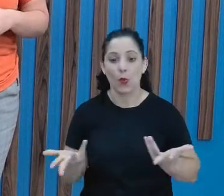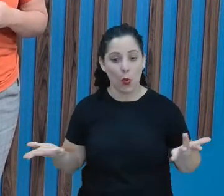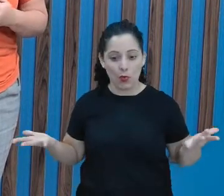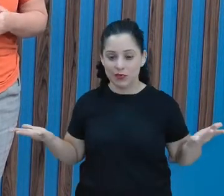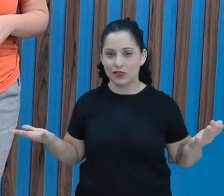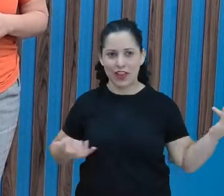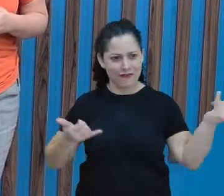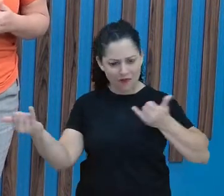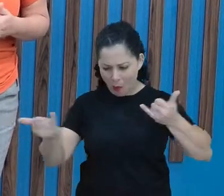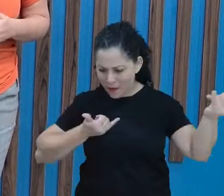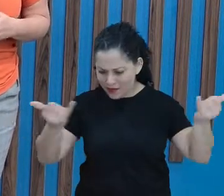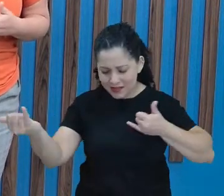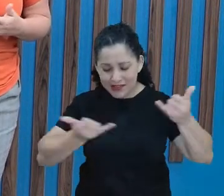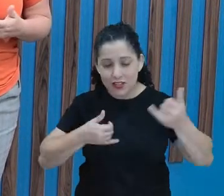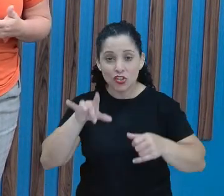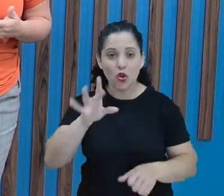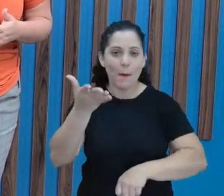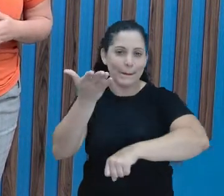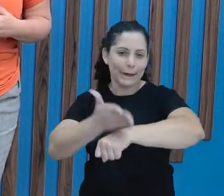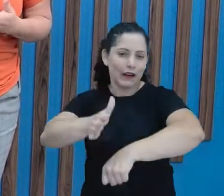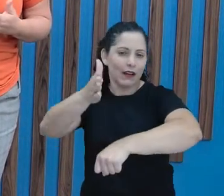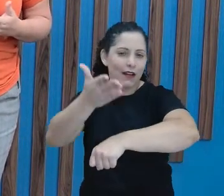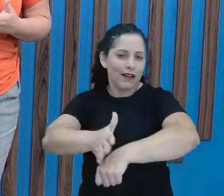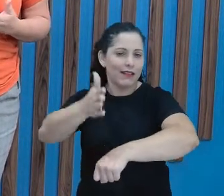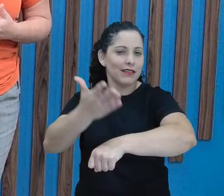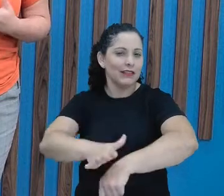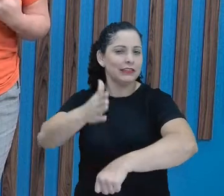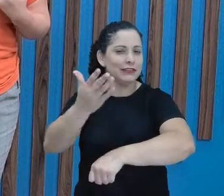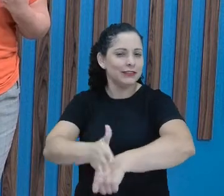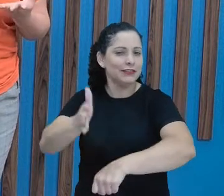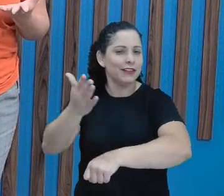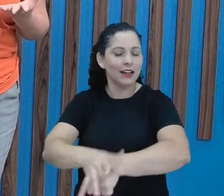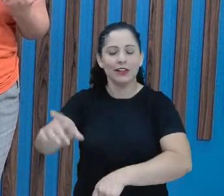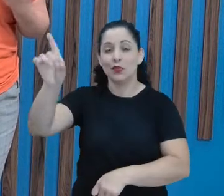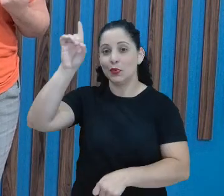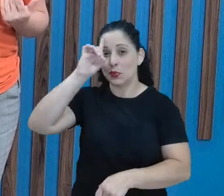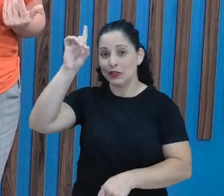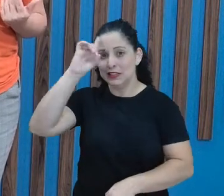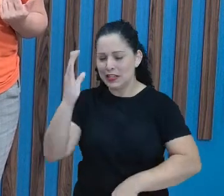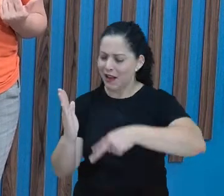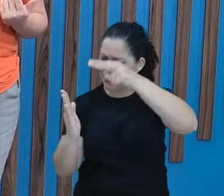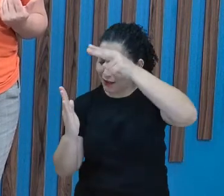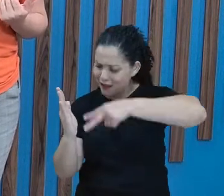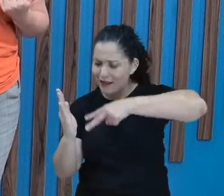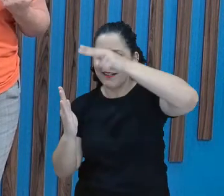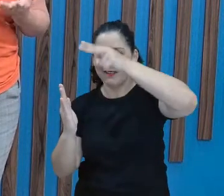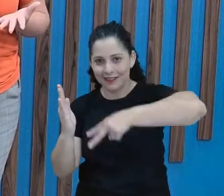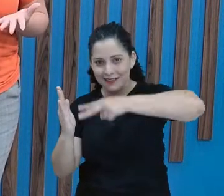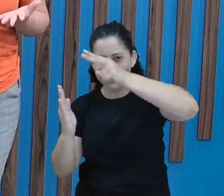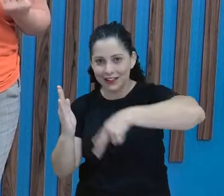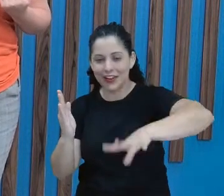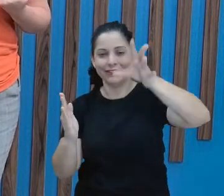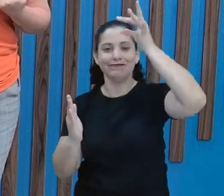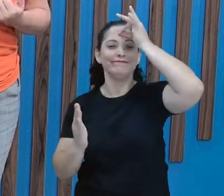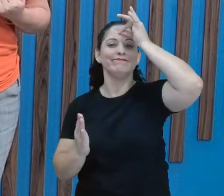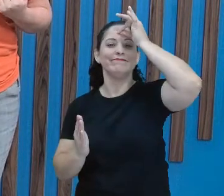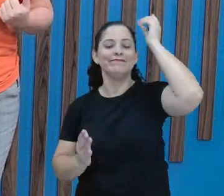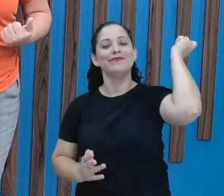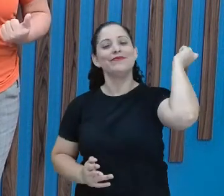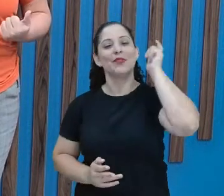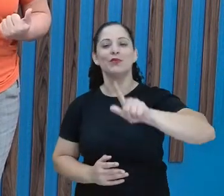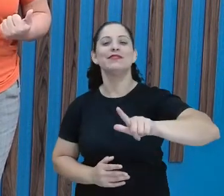e com a prática do tempo, você vai aprender a ler as horas, como falamos, ler